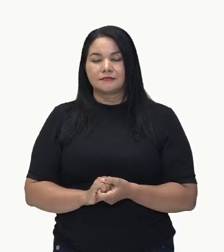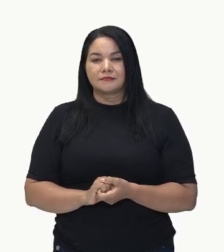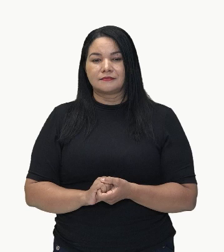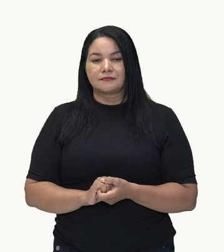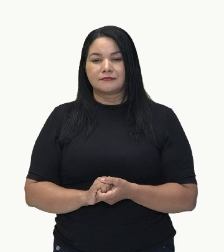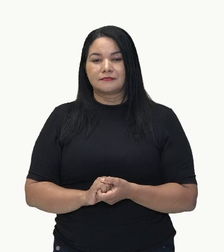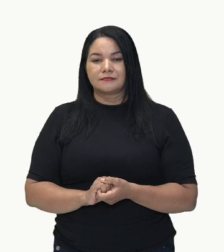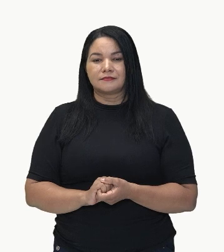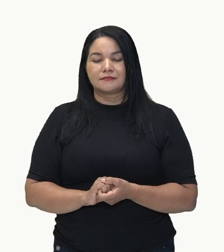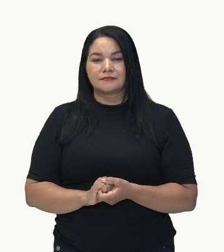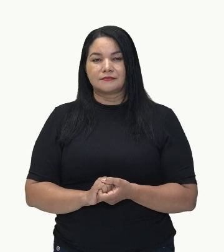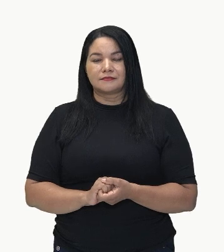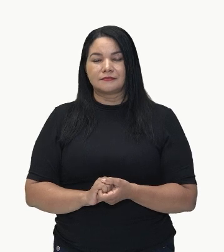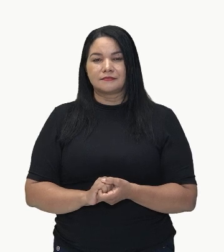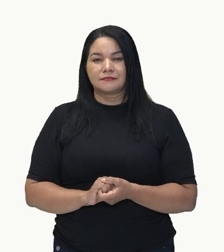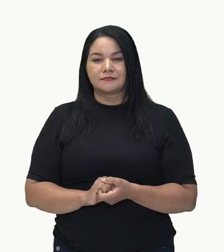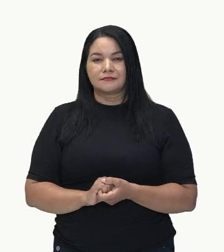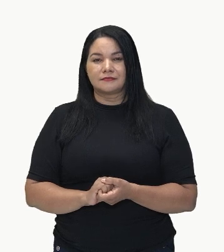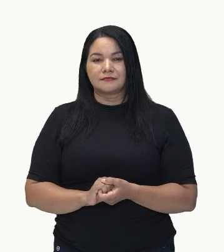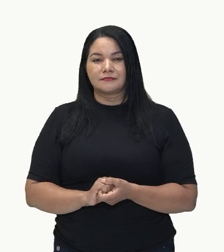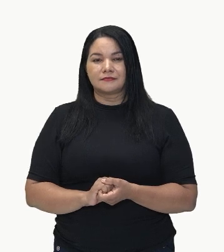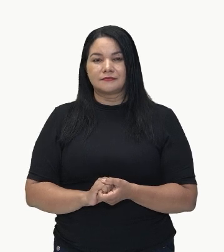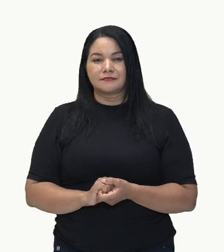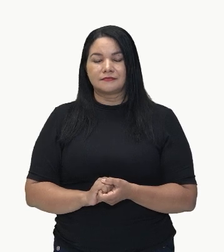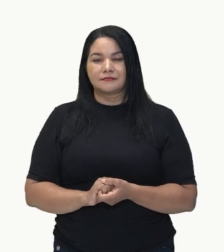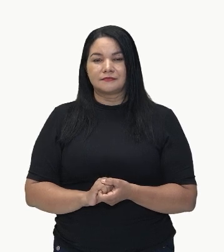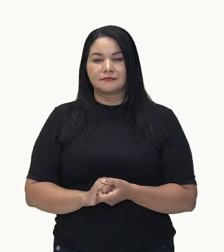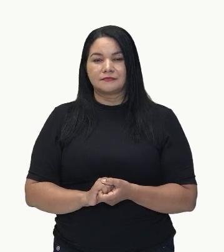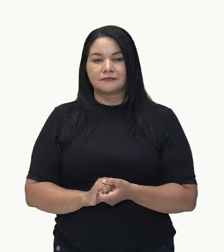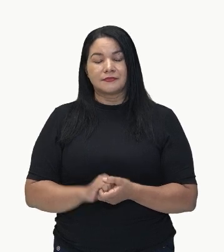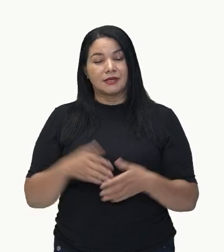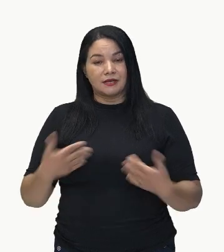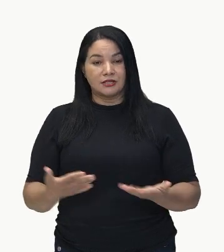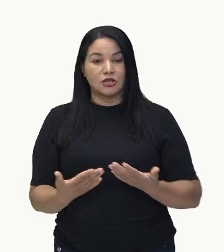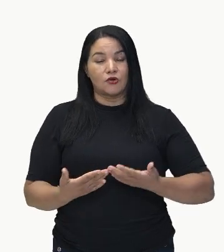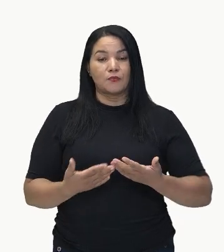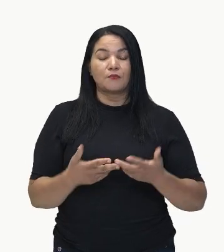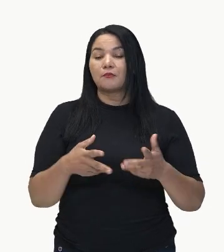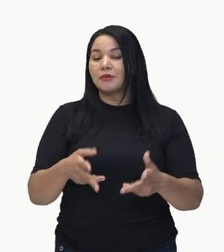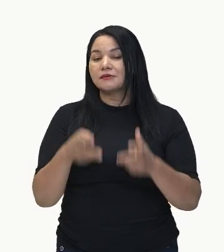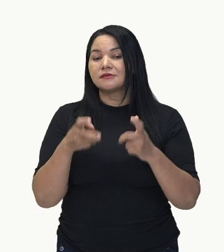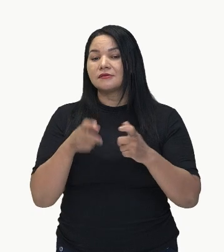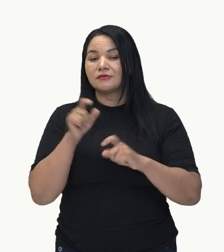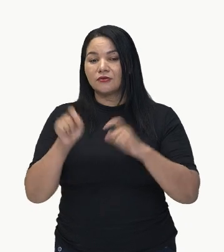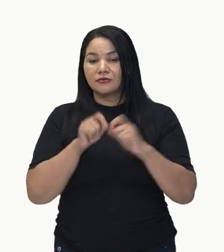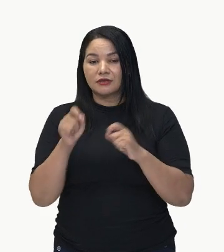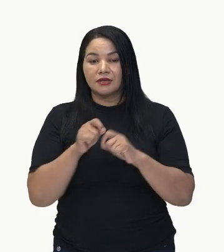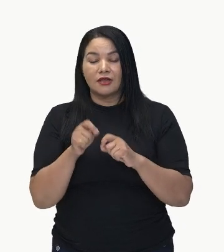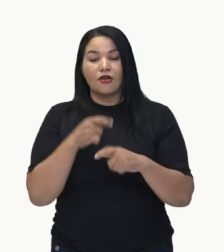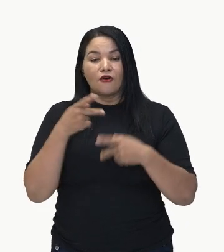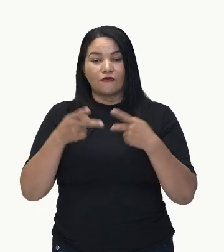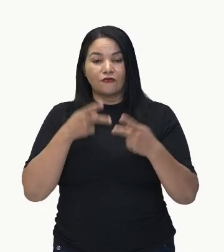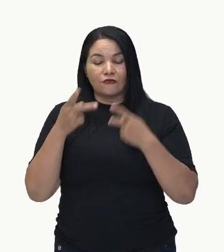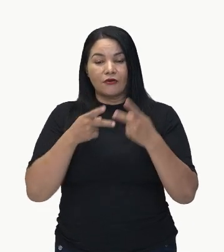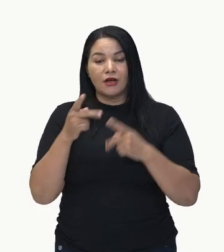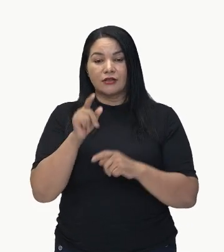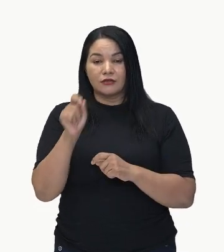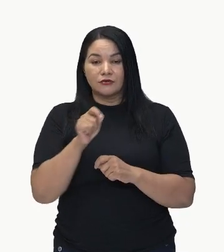Sou o calor mecânico e a eletricidade. Então vejam, ele fala da questão do calor mecânico,